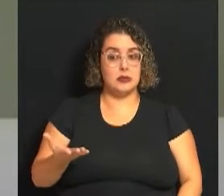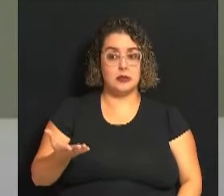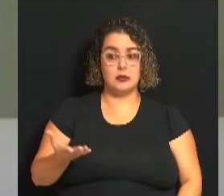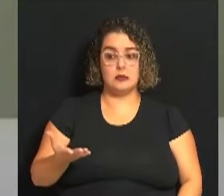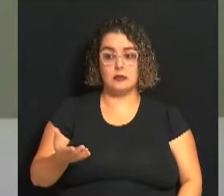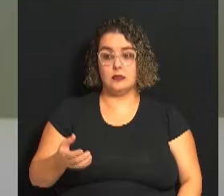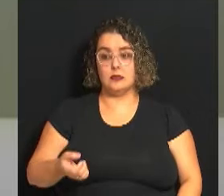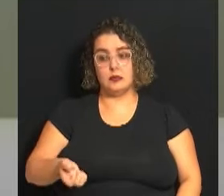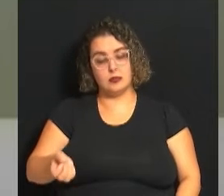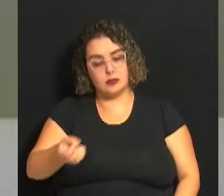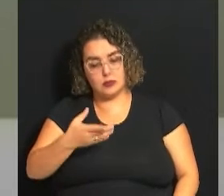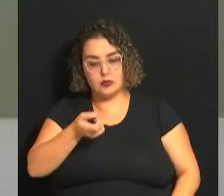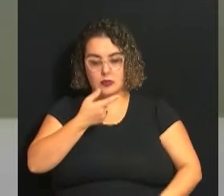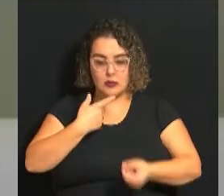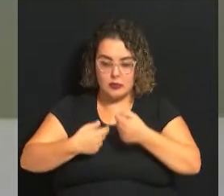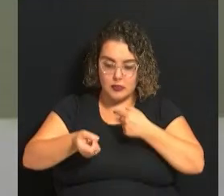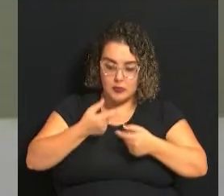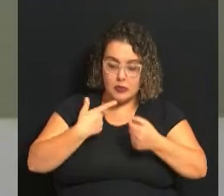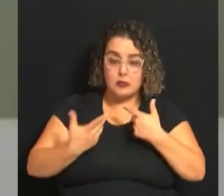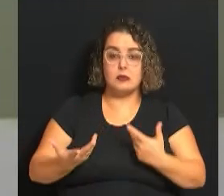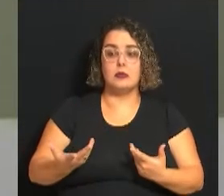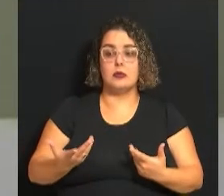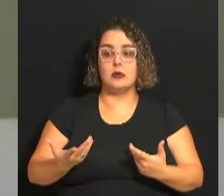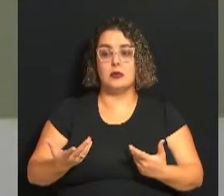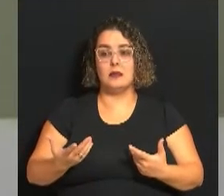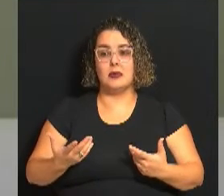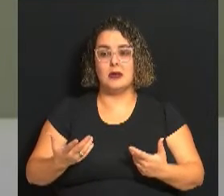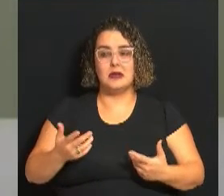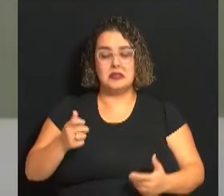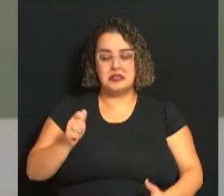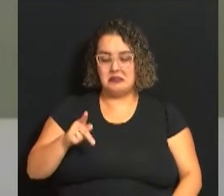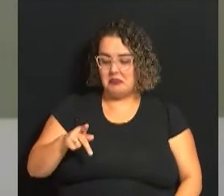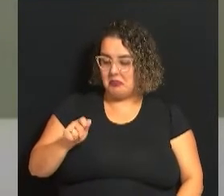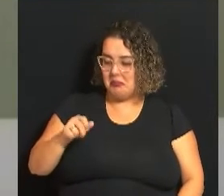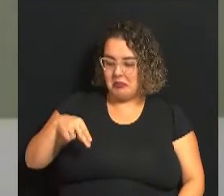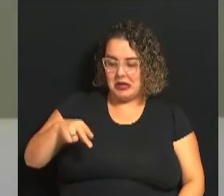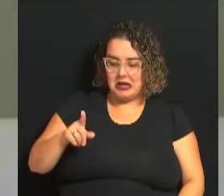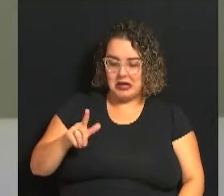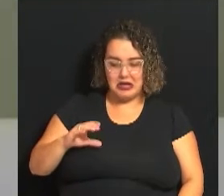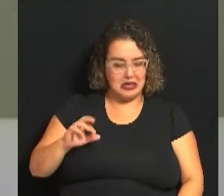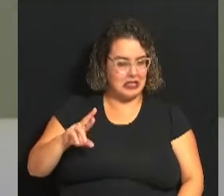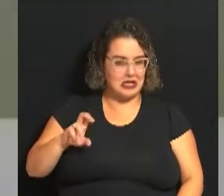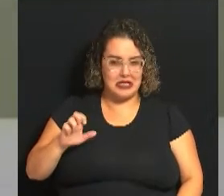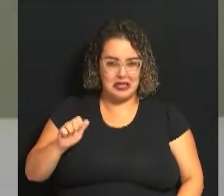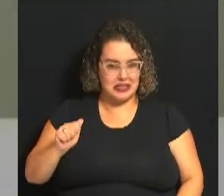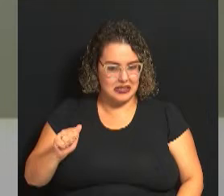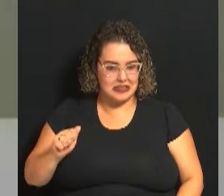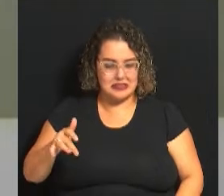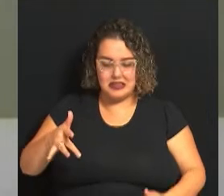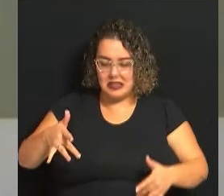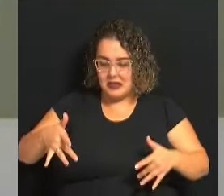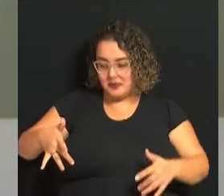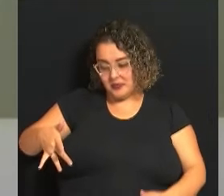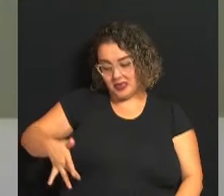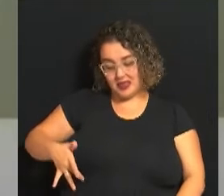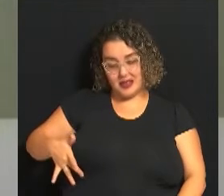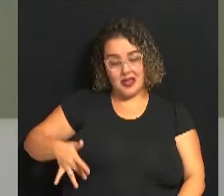com a imunoterapia, mas câncer de pâncreas, câncer de fígado e câncer cerebral são 3